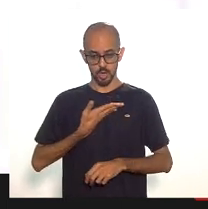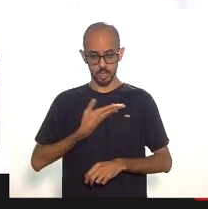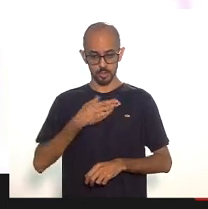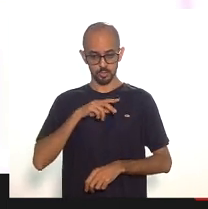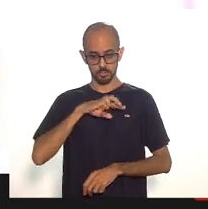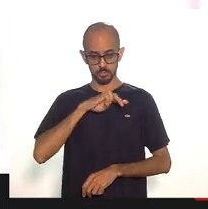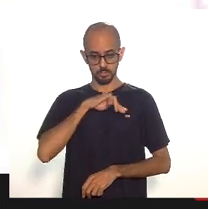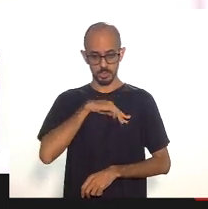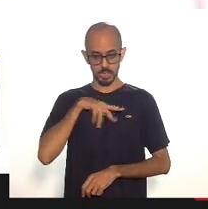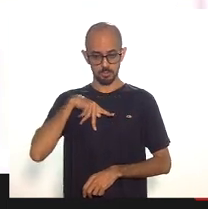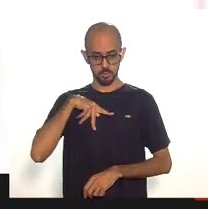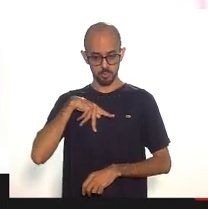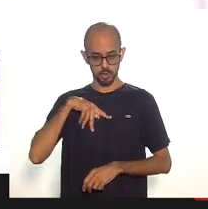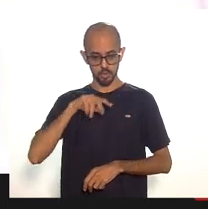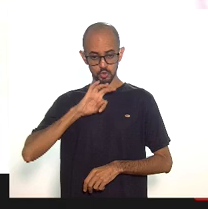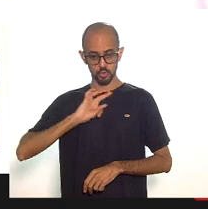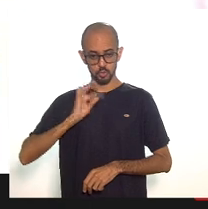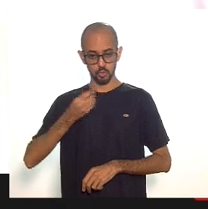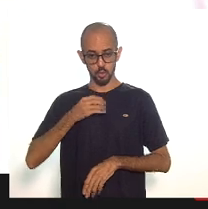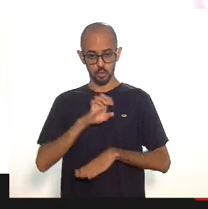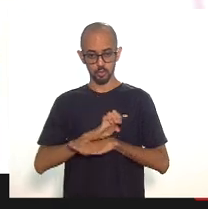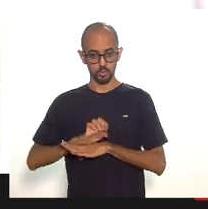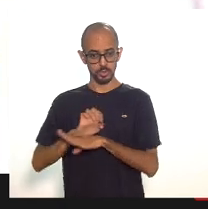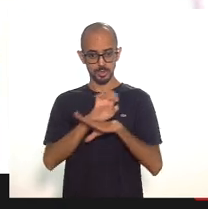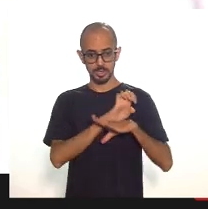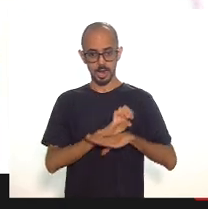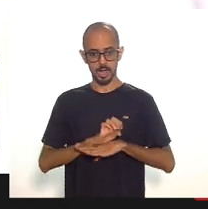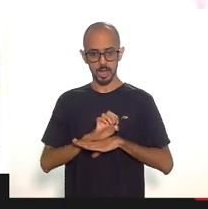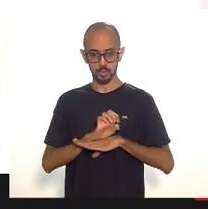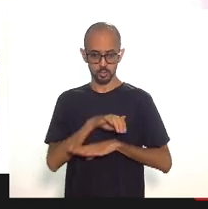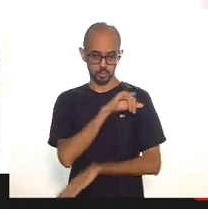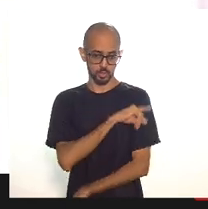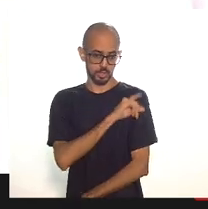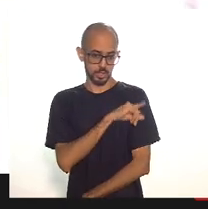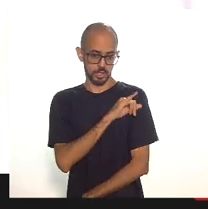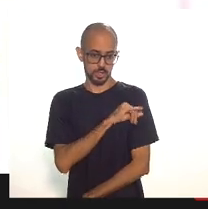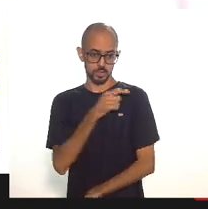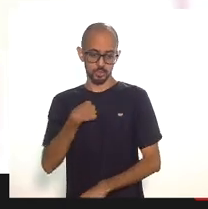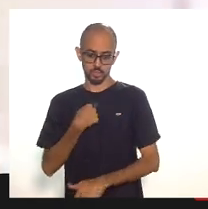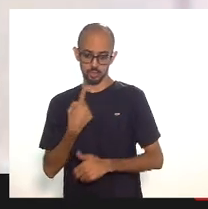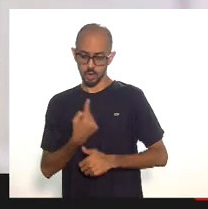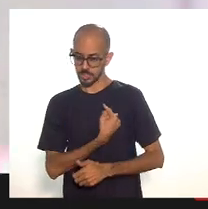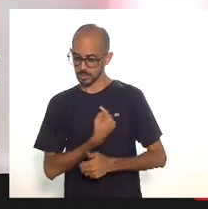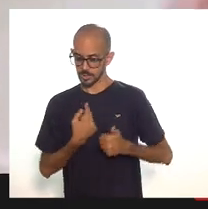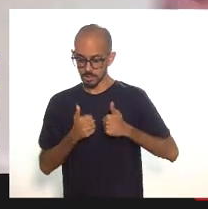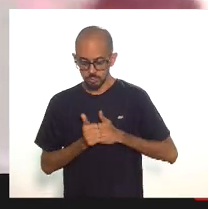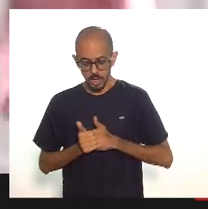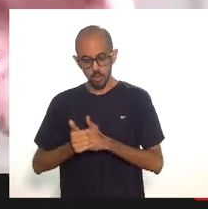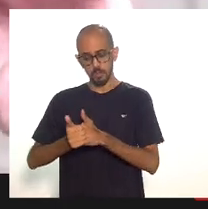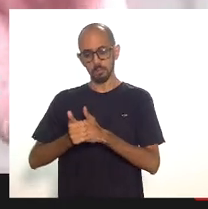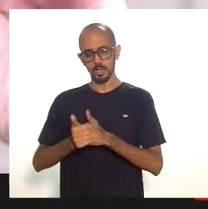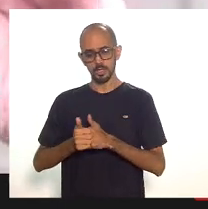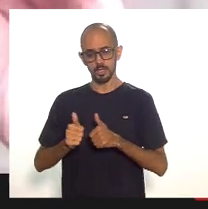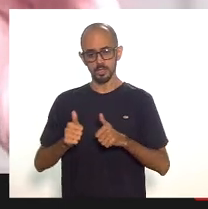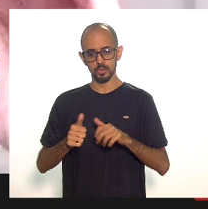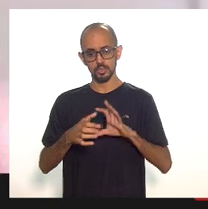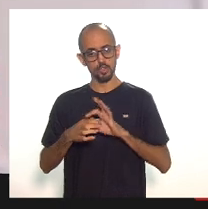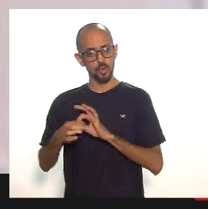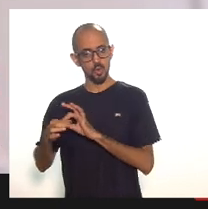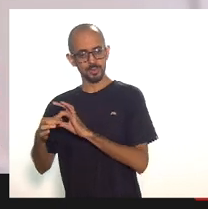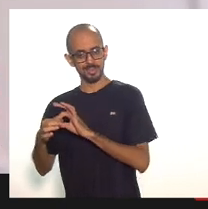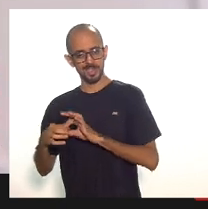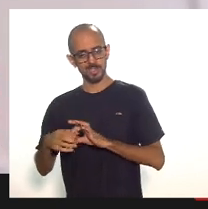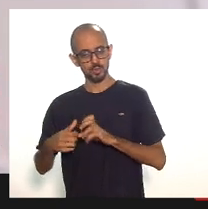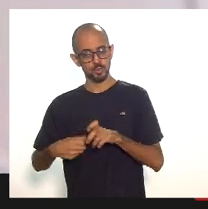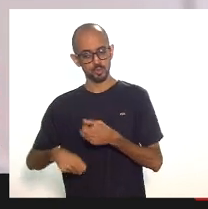pelo Estado inteiro, né, vêm acompanhando essa questão dos leitos desde o início da pandemia, né, lá em